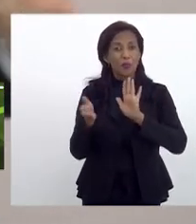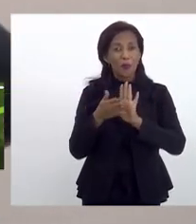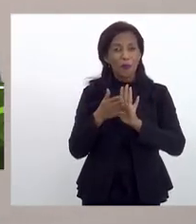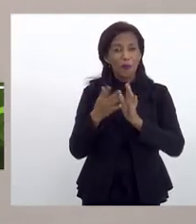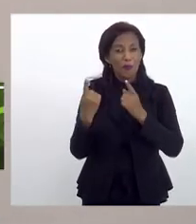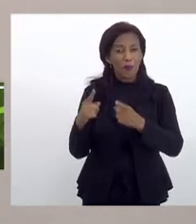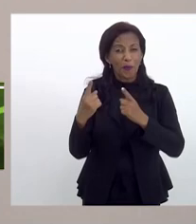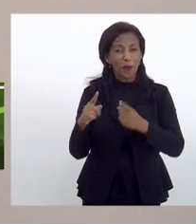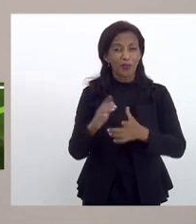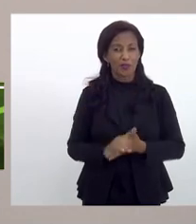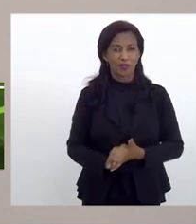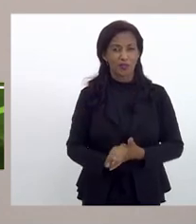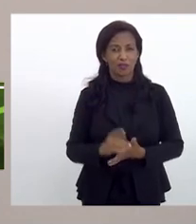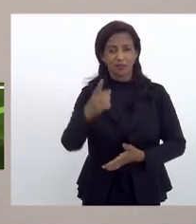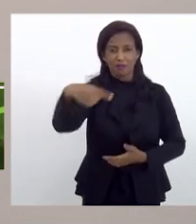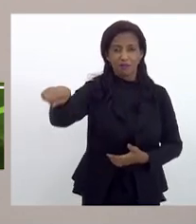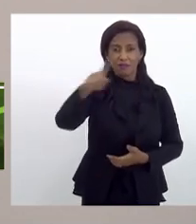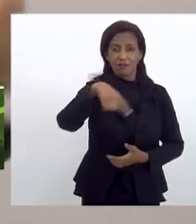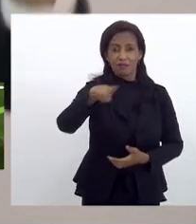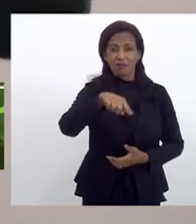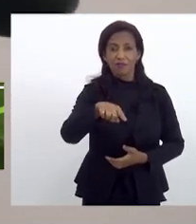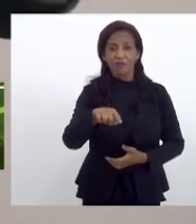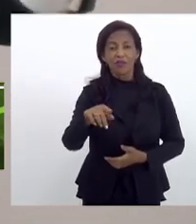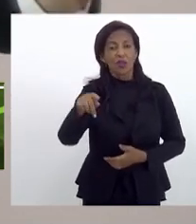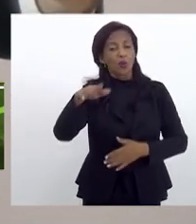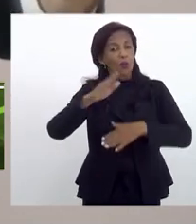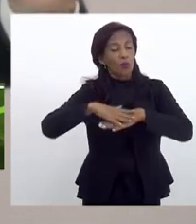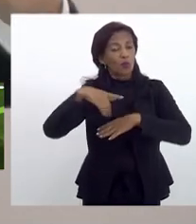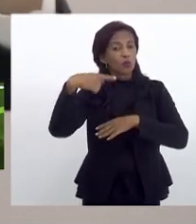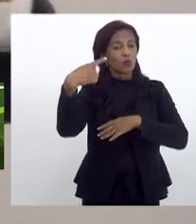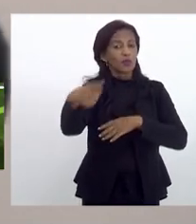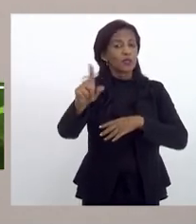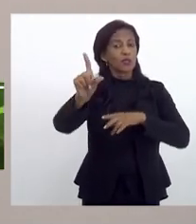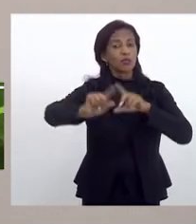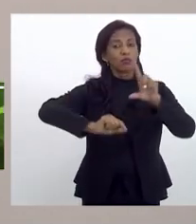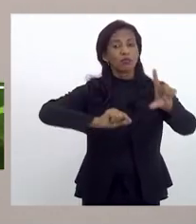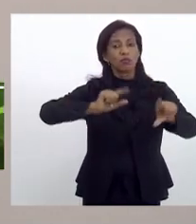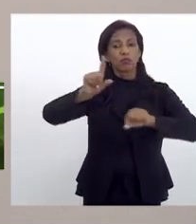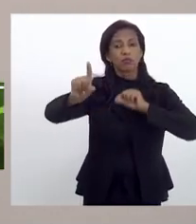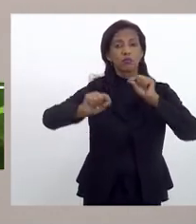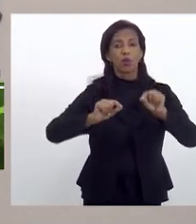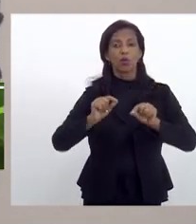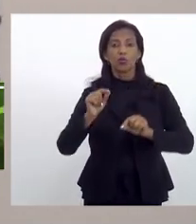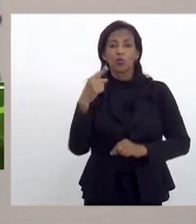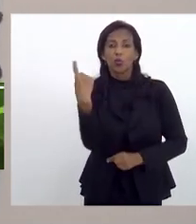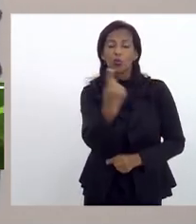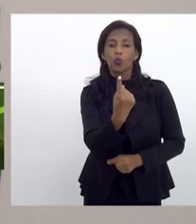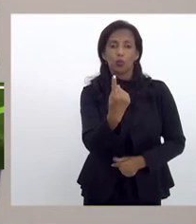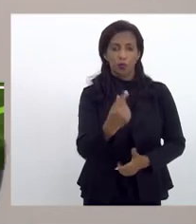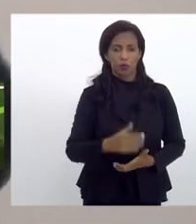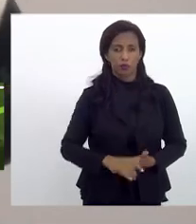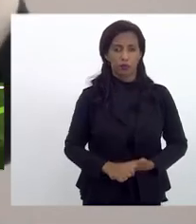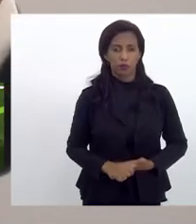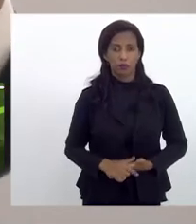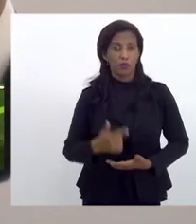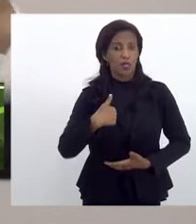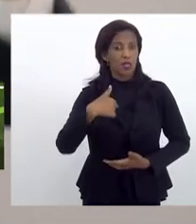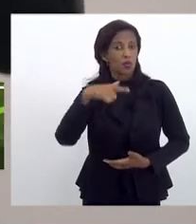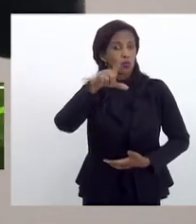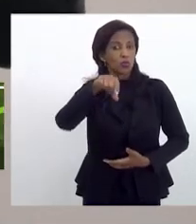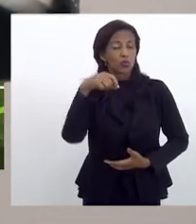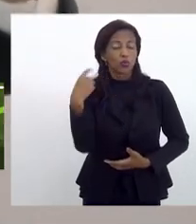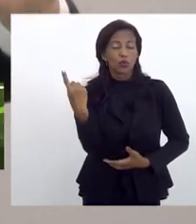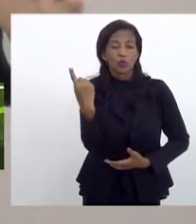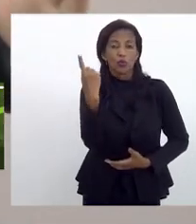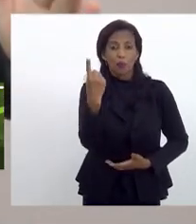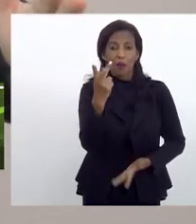Para que a decisão fosse Do parlamento Eu precisava escolher uma Eu preciso escolher uma Então